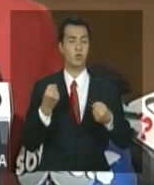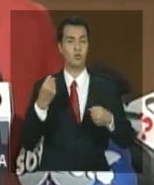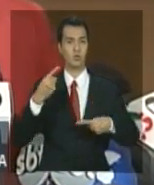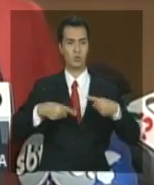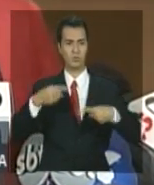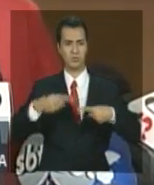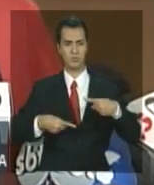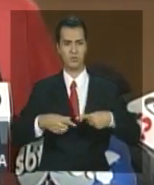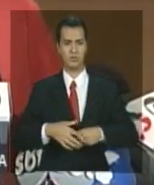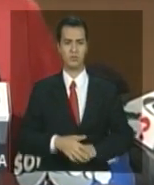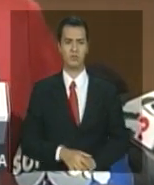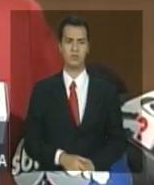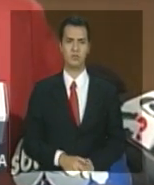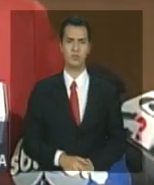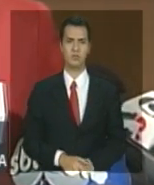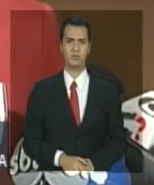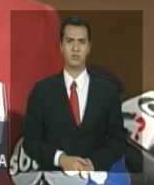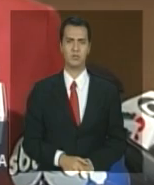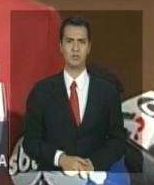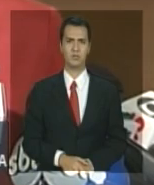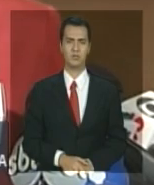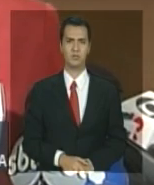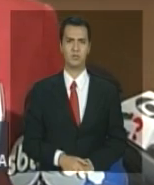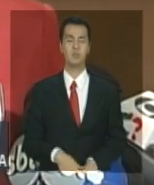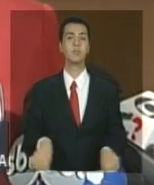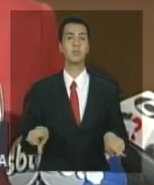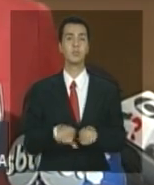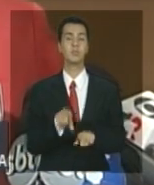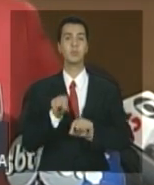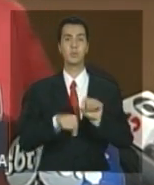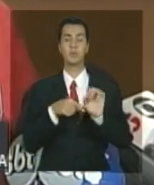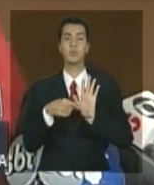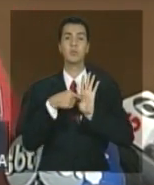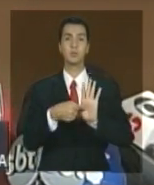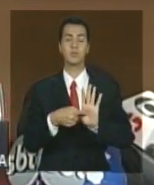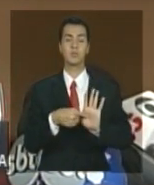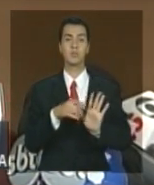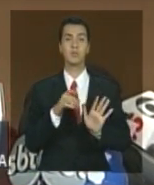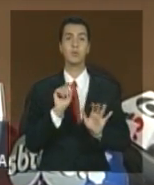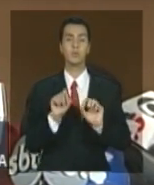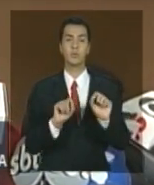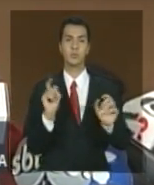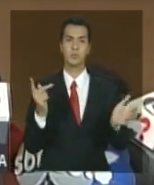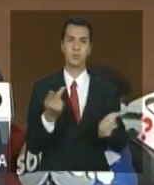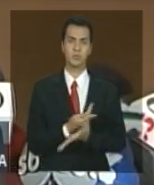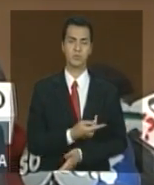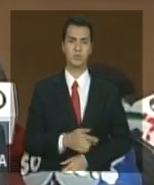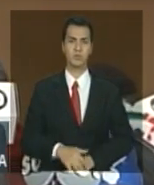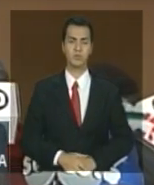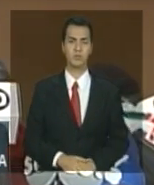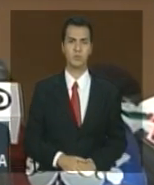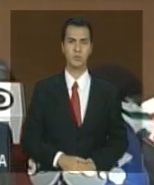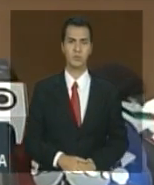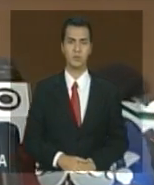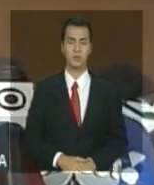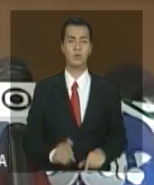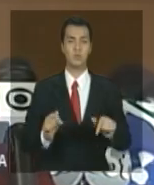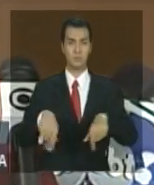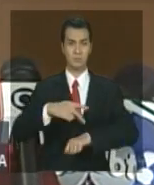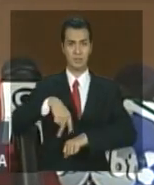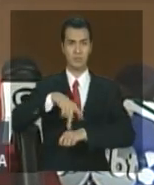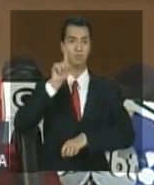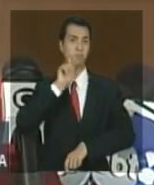né, é expressivo o fato de que os Estados Unidos